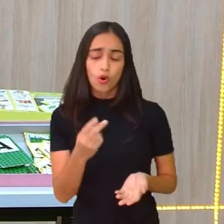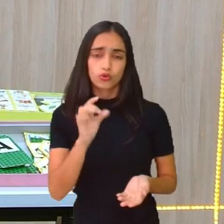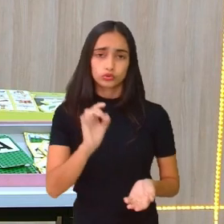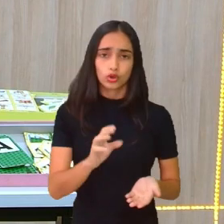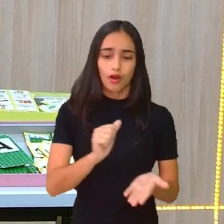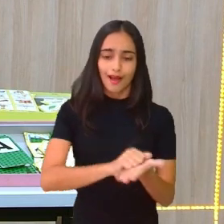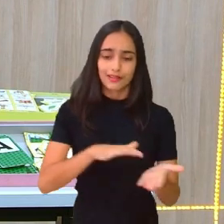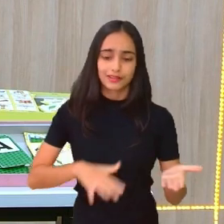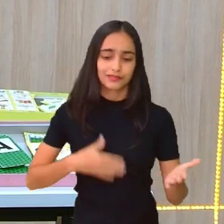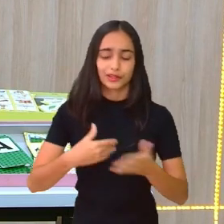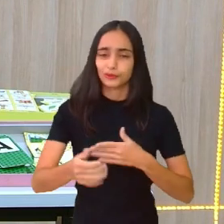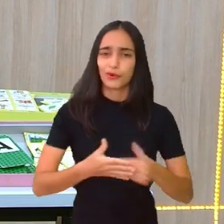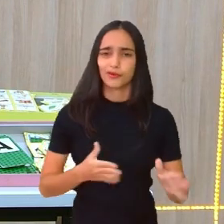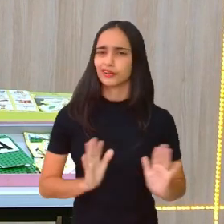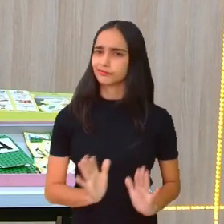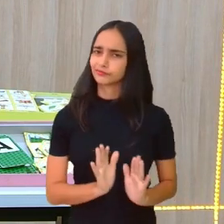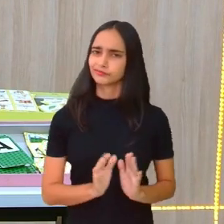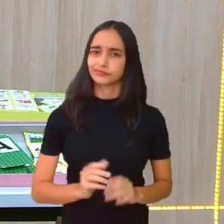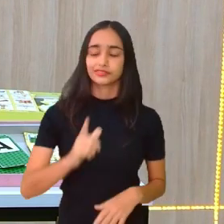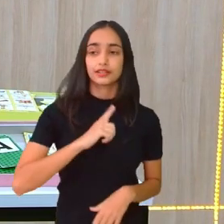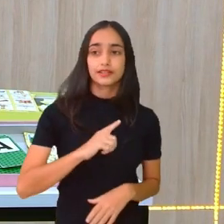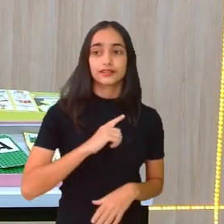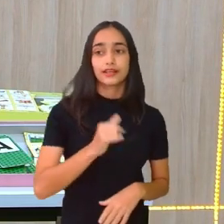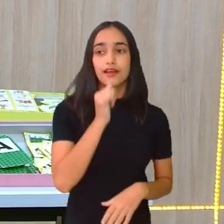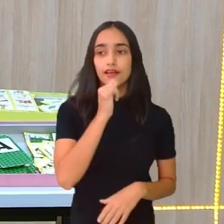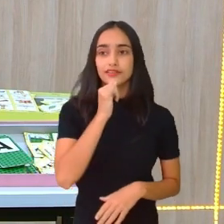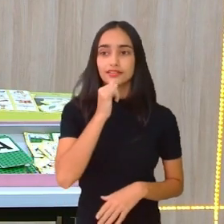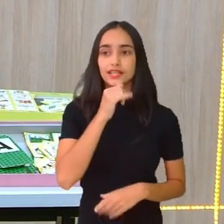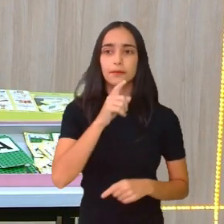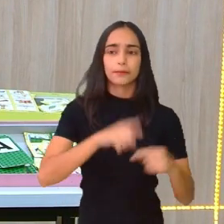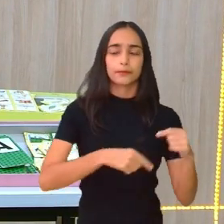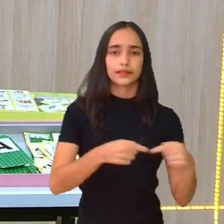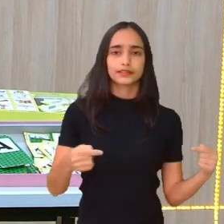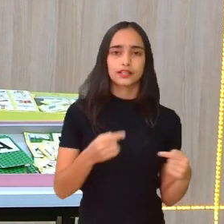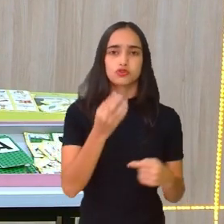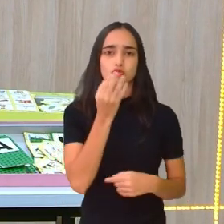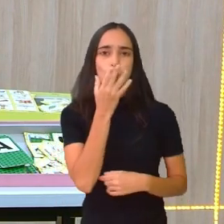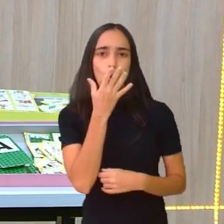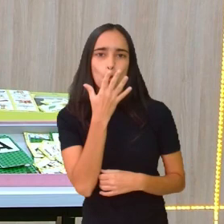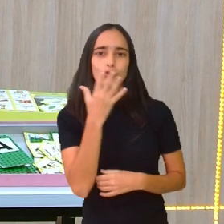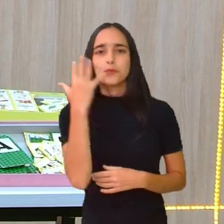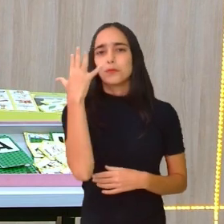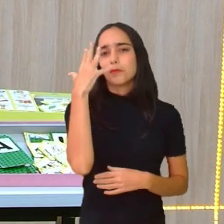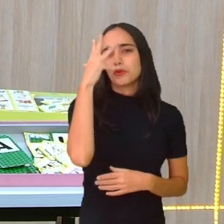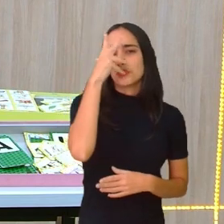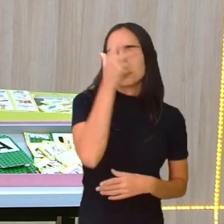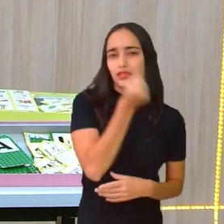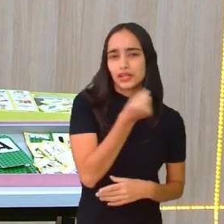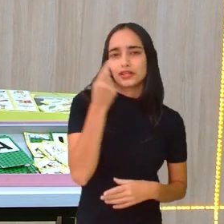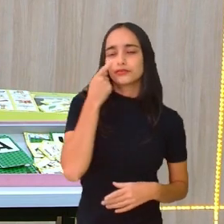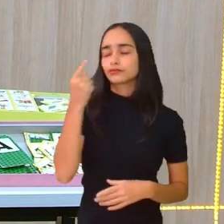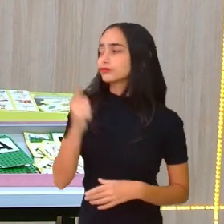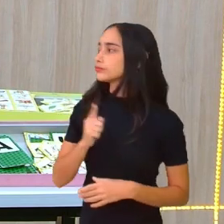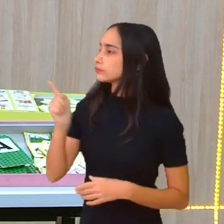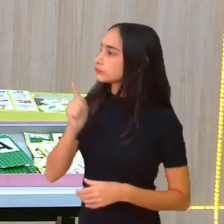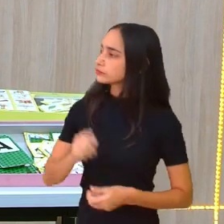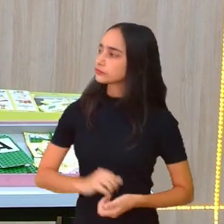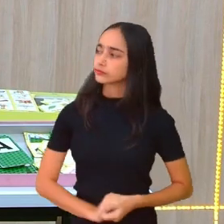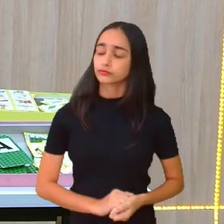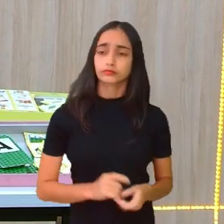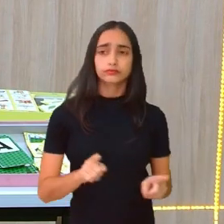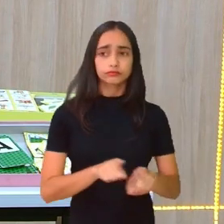de materiais que são bem coloridos, bem bonitos, né? São atrativos, a escala Kuzener e um gráficozinho para a